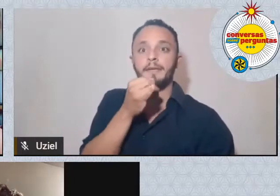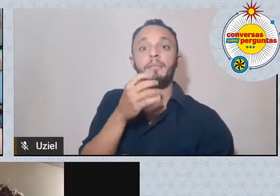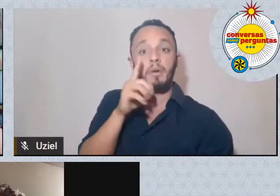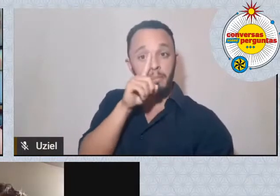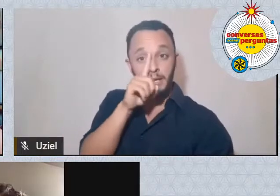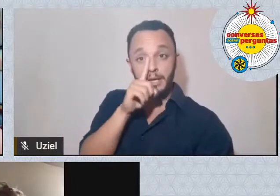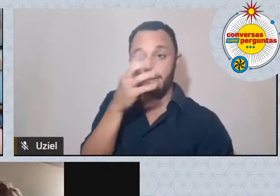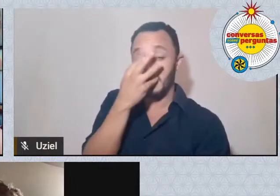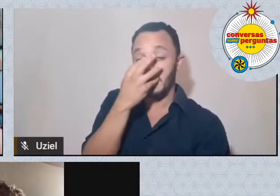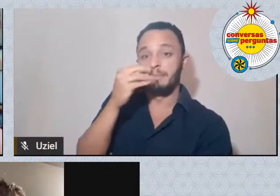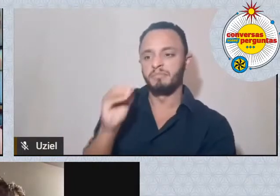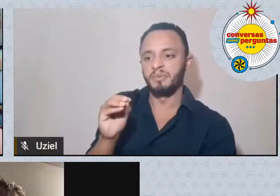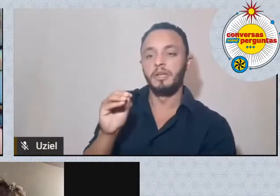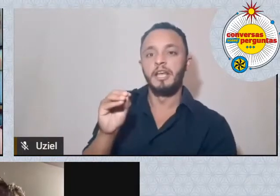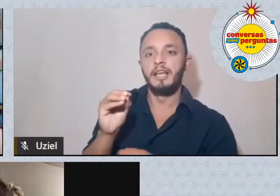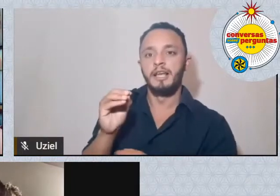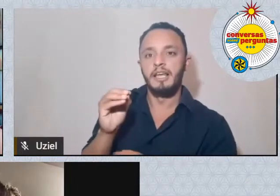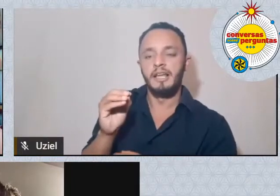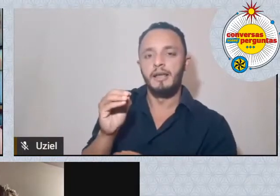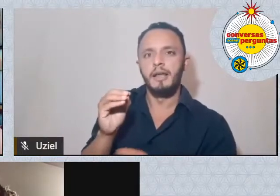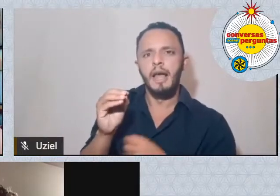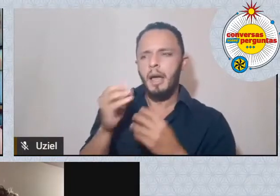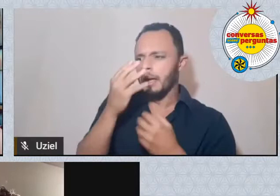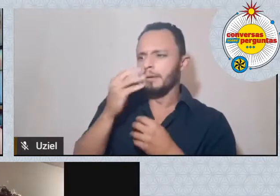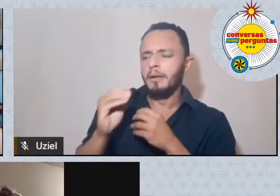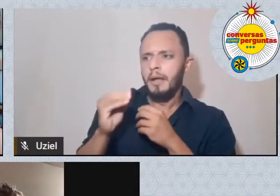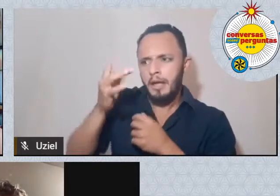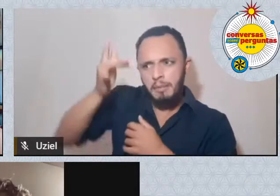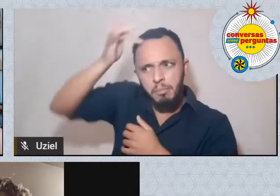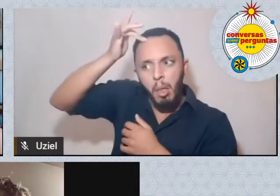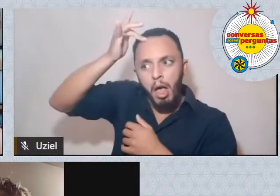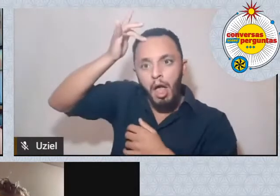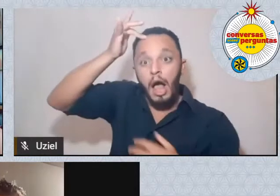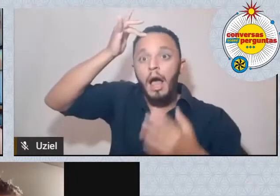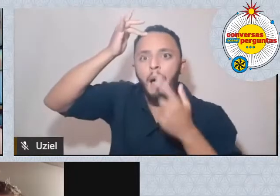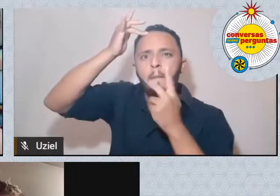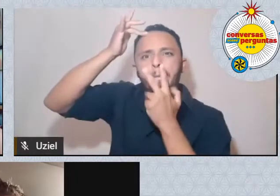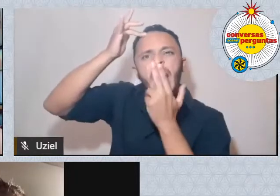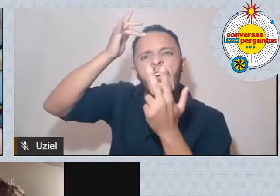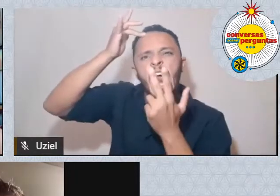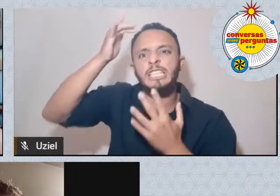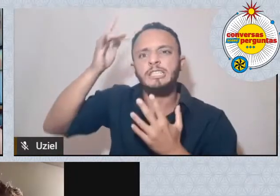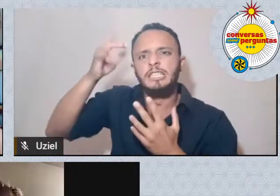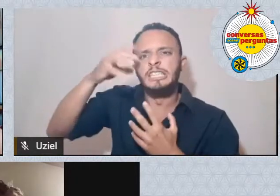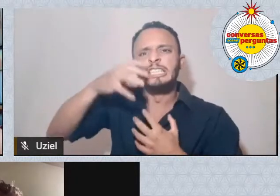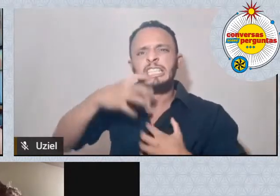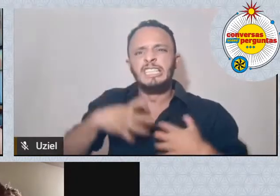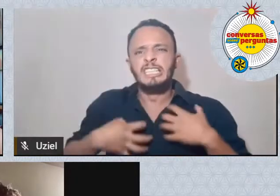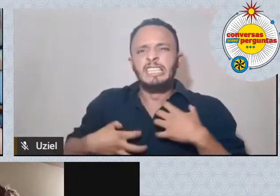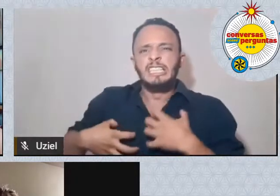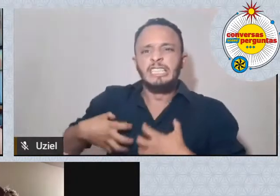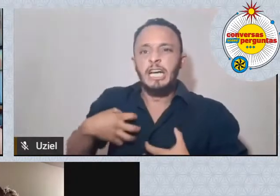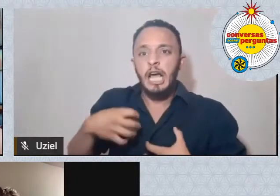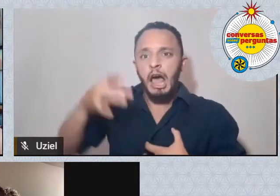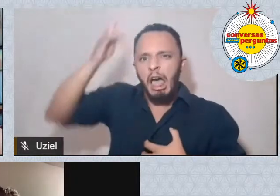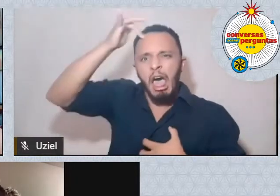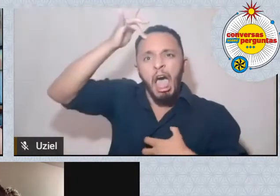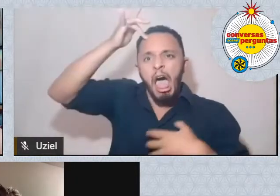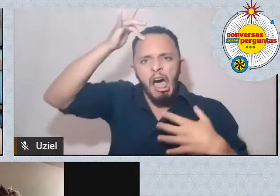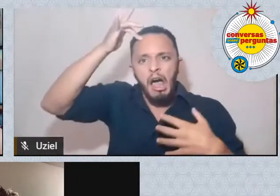dessa coisa, com o ódio. Né? Então, uma ignorância ignara, uma ignorância que não serve para